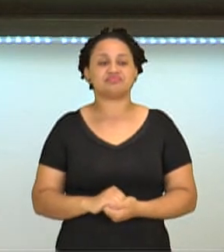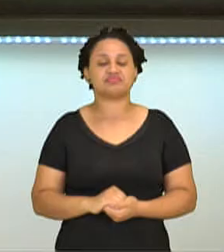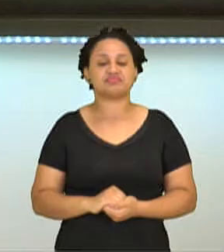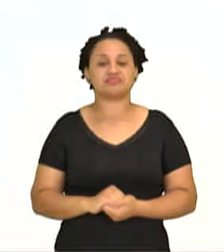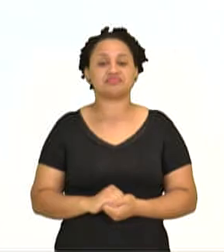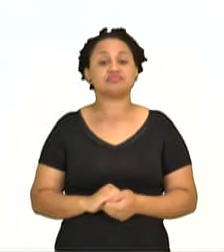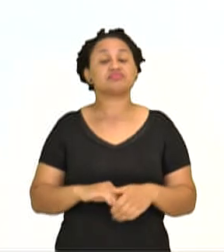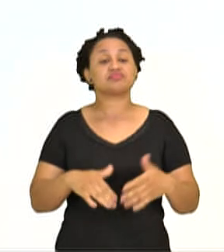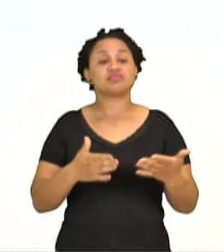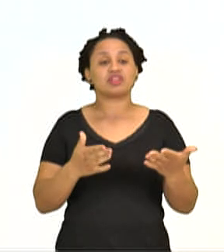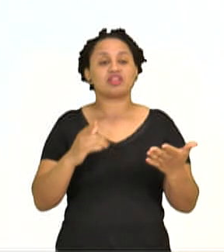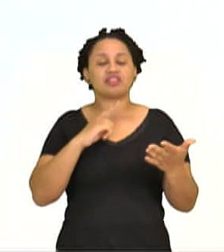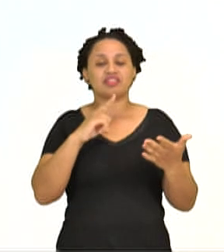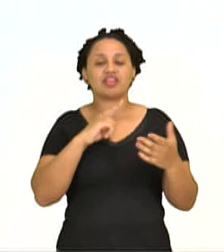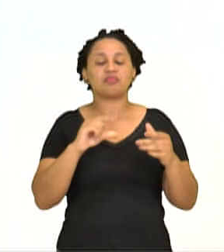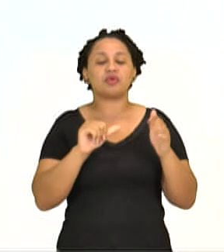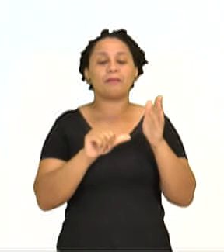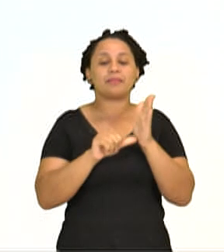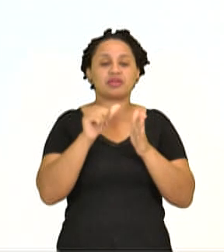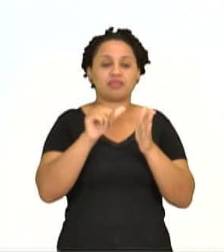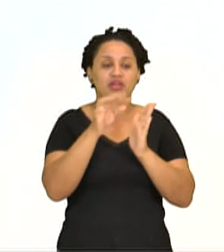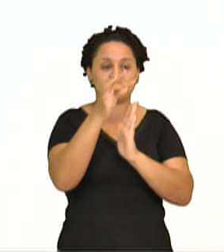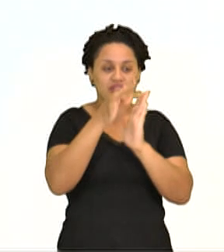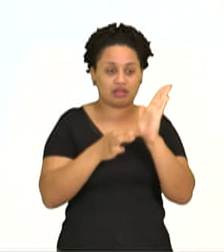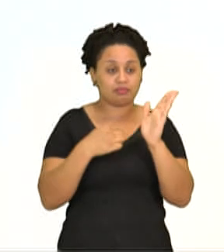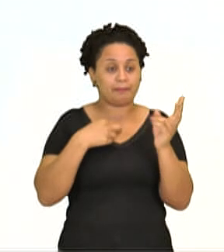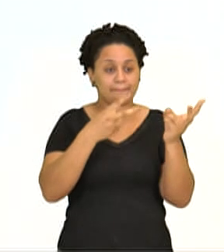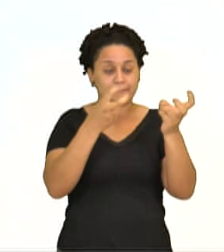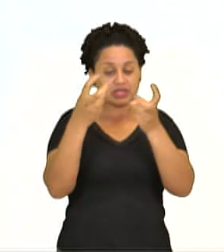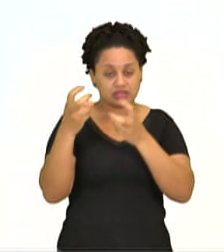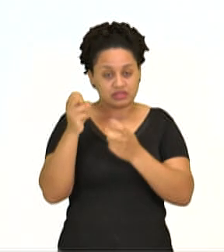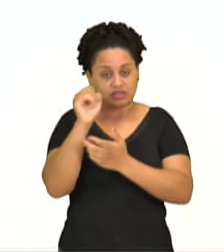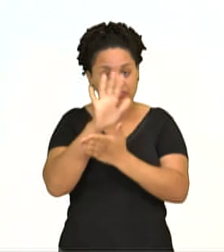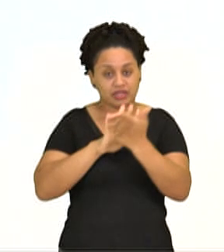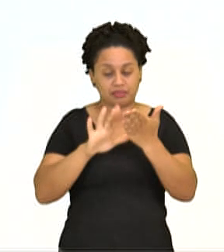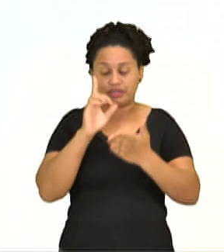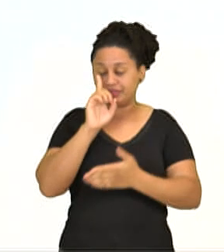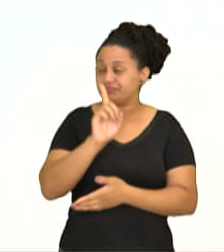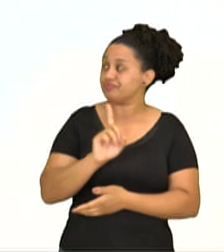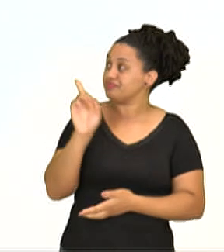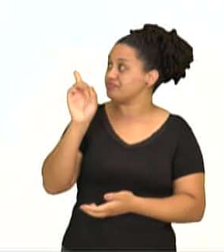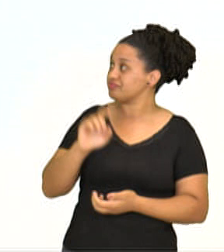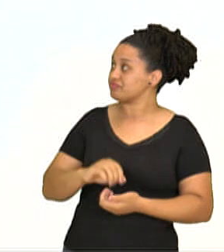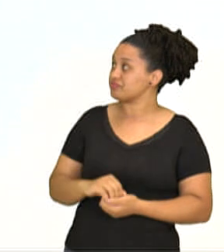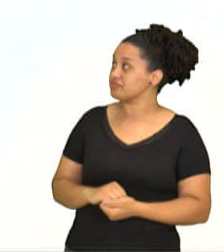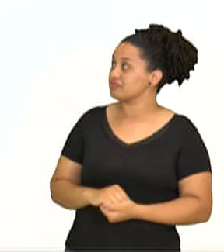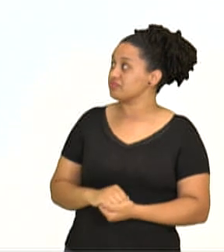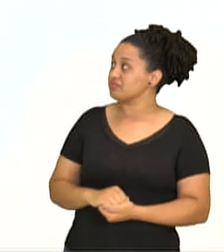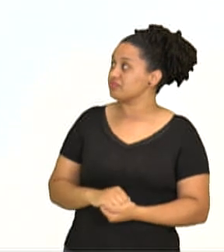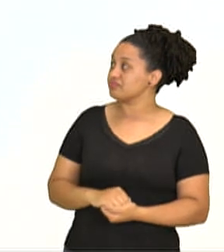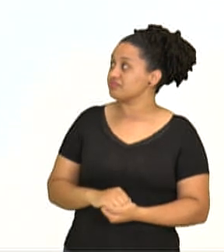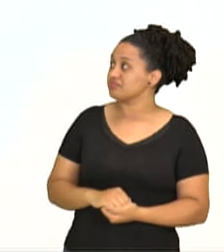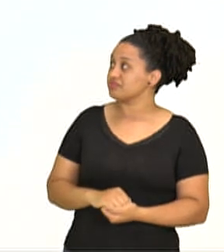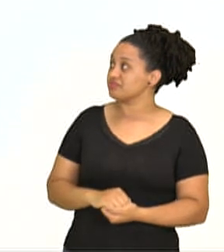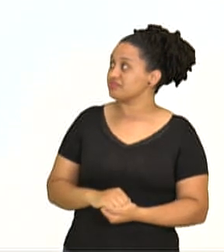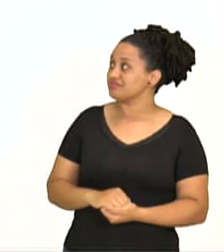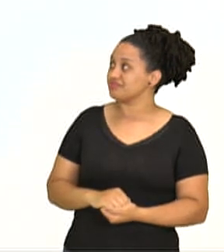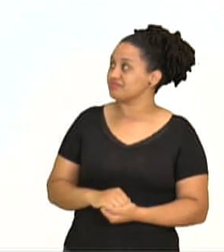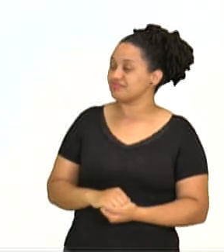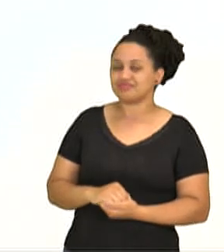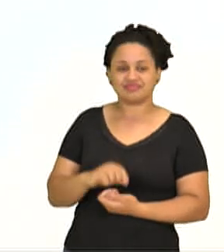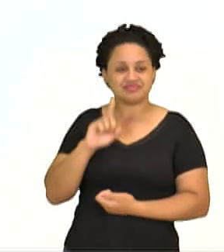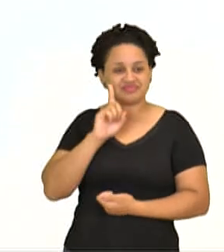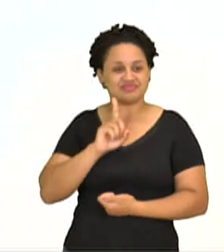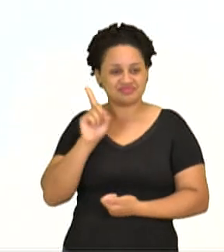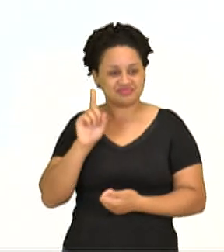Atenção! Nós temos o primeiro texto, observem a imagem desse texto. Quick fact about